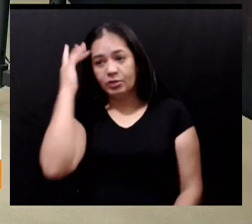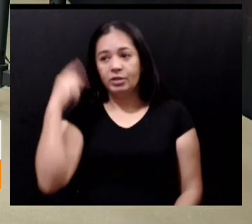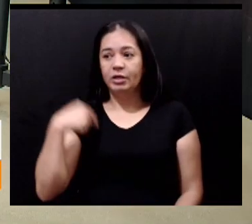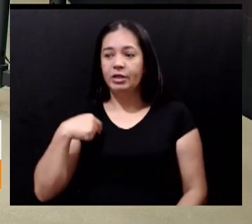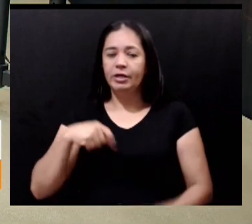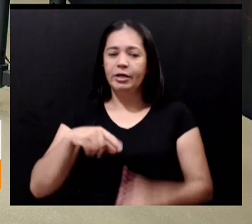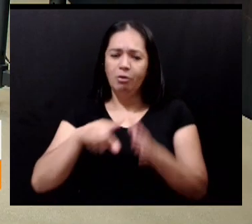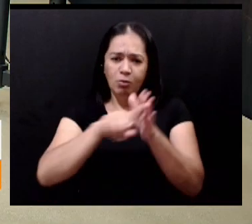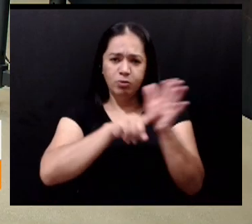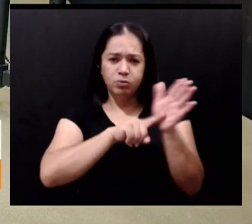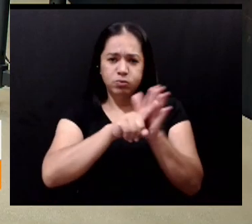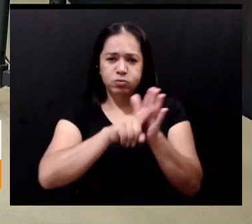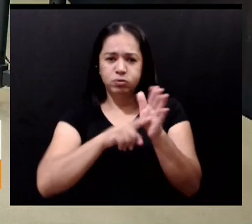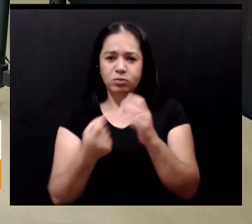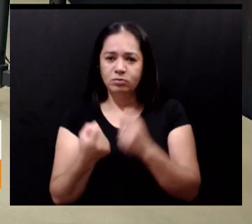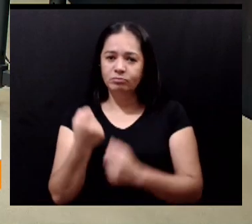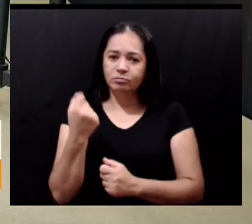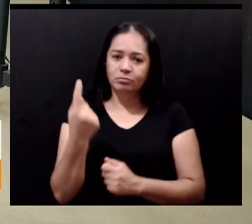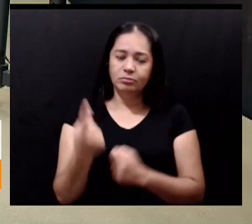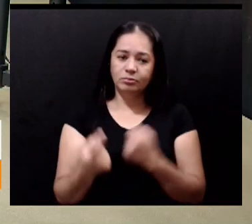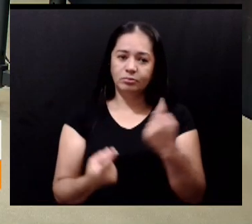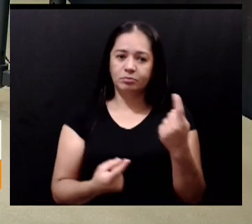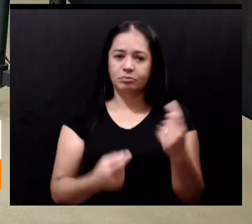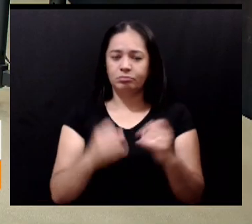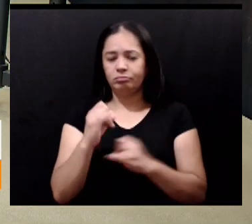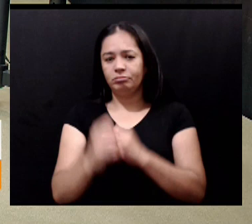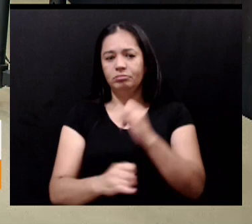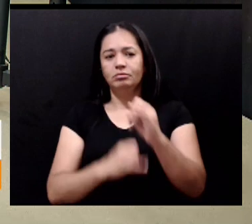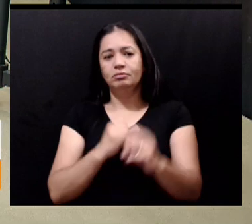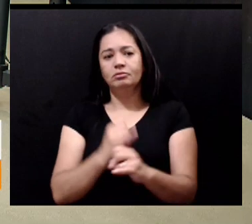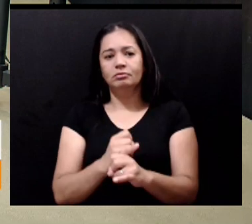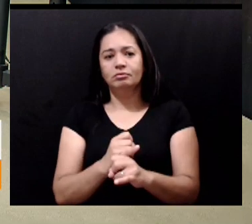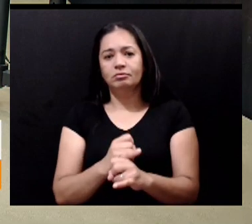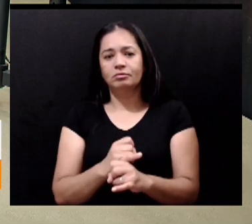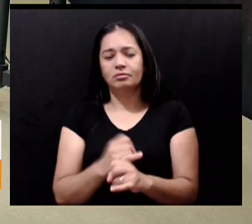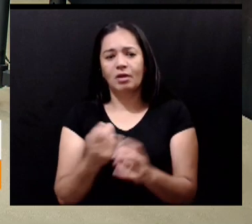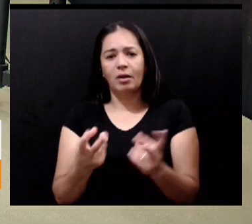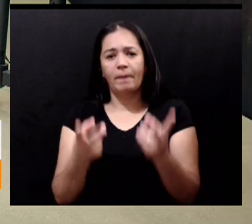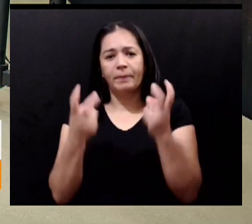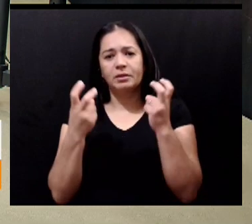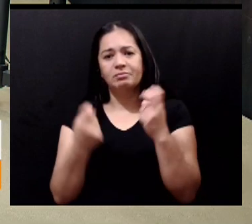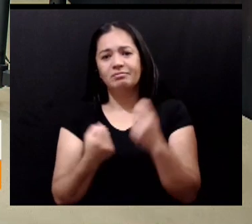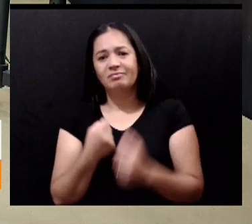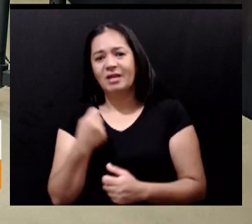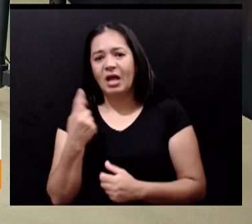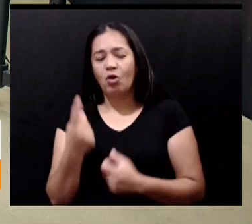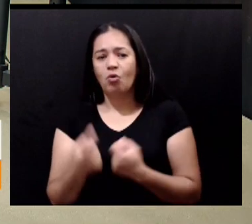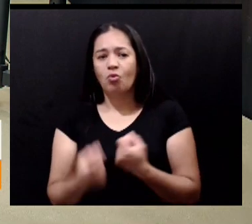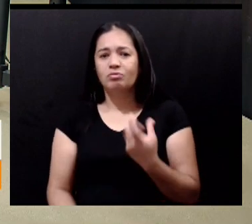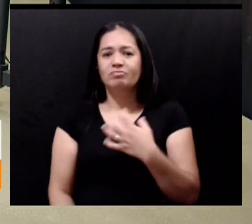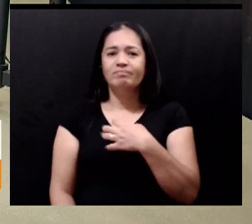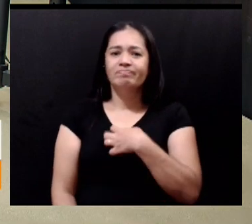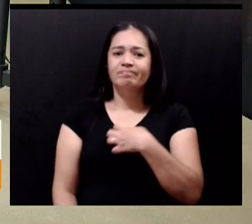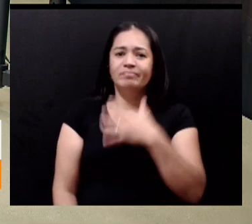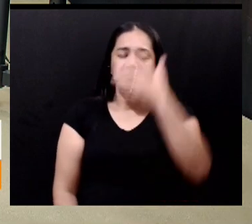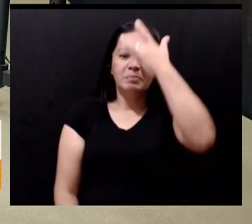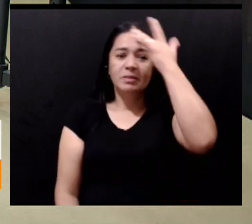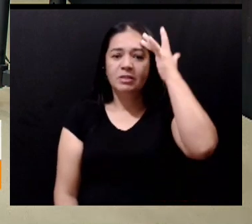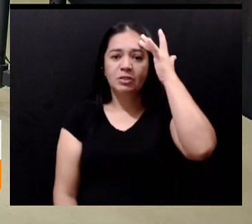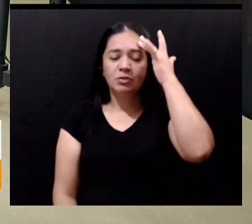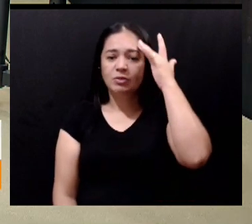sobre luto na internet e me deparei com algumas situações de pessoas que elas não